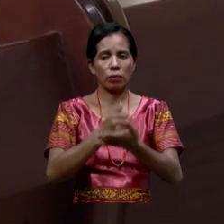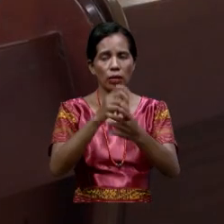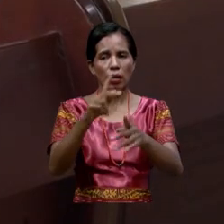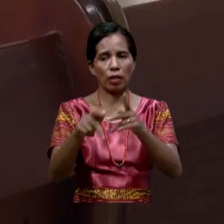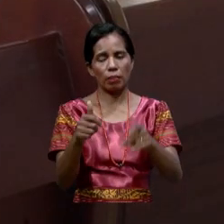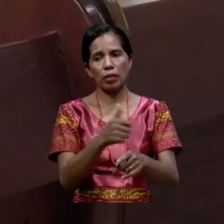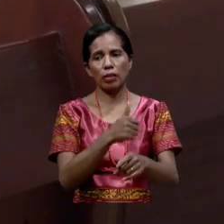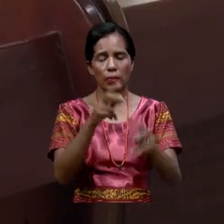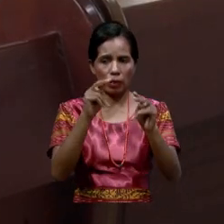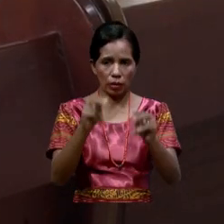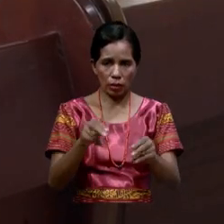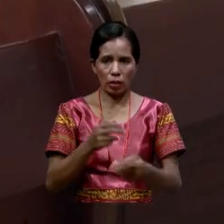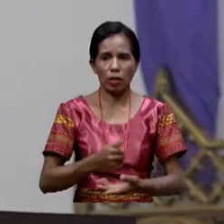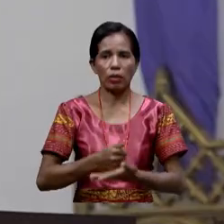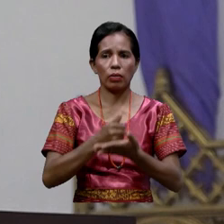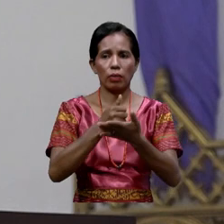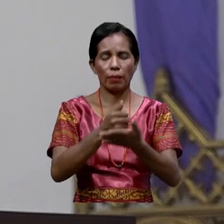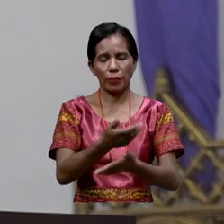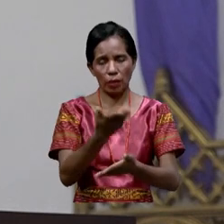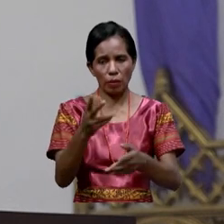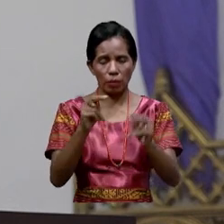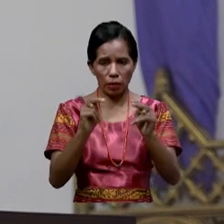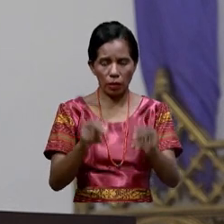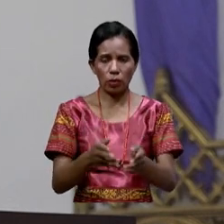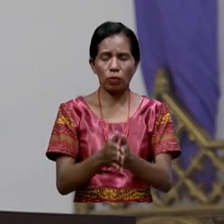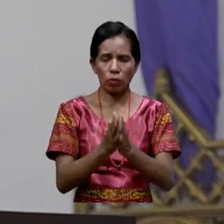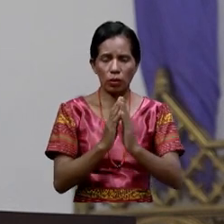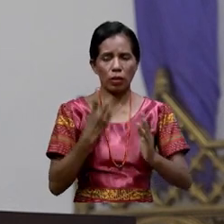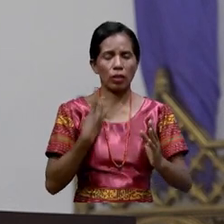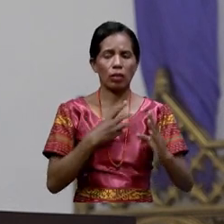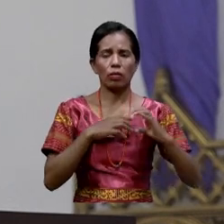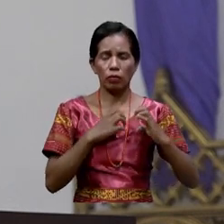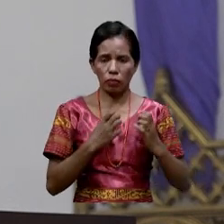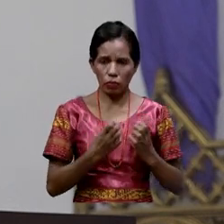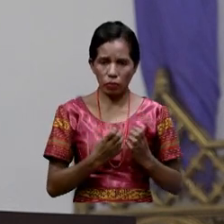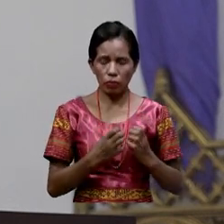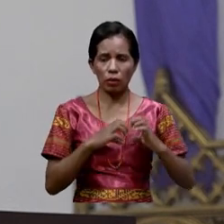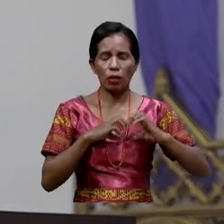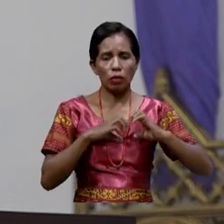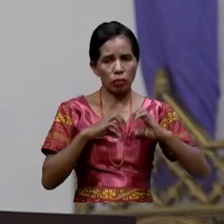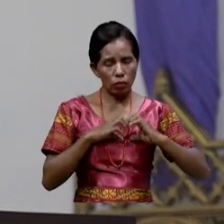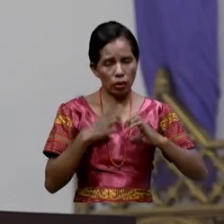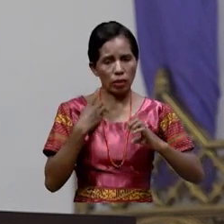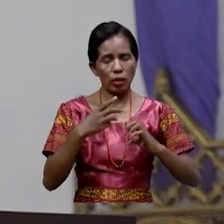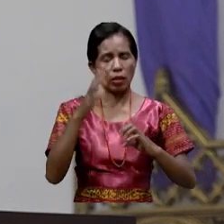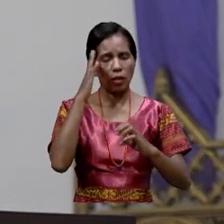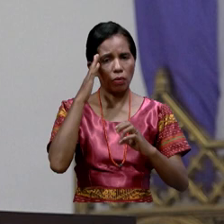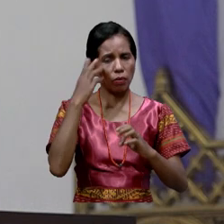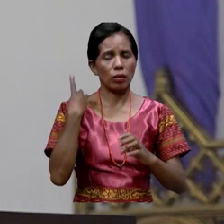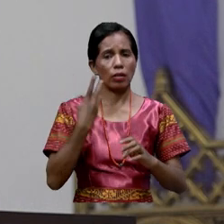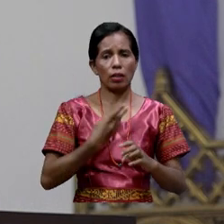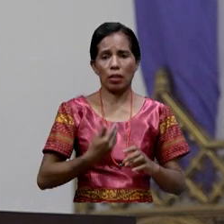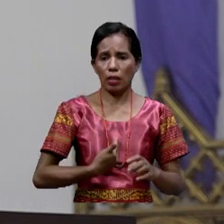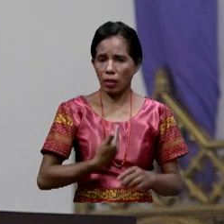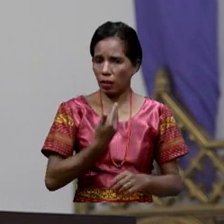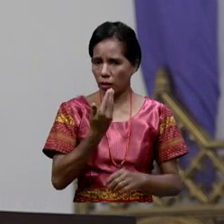nebe presijatulun. Então nós precisamos de ter fuma, ter leão, ter clama. Você